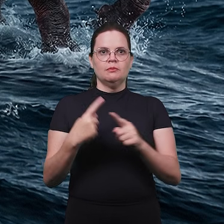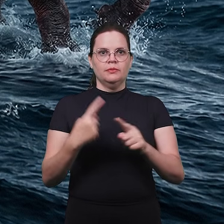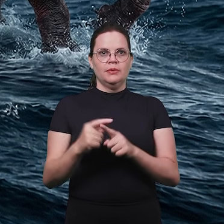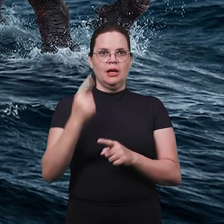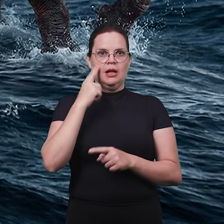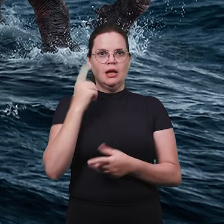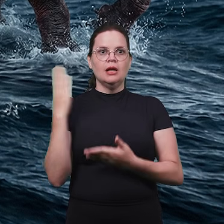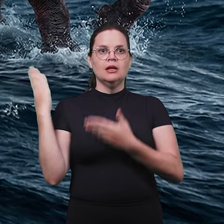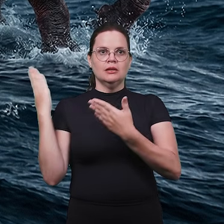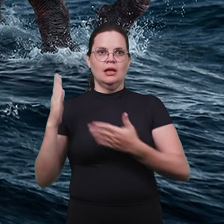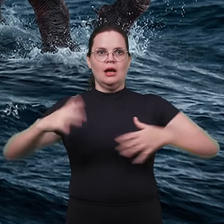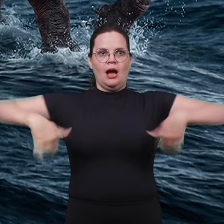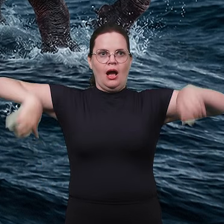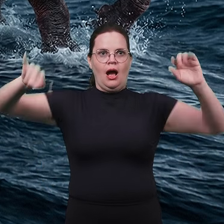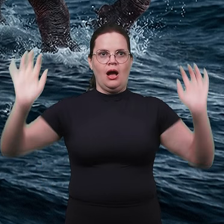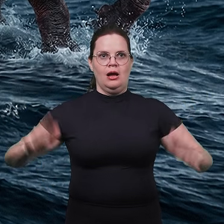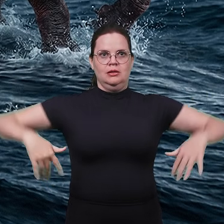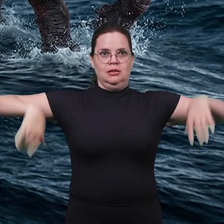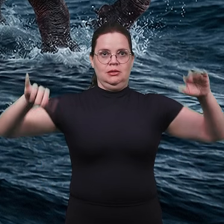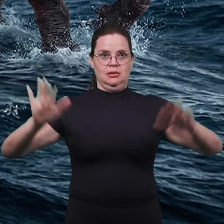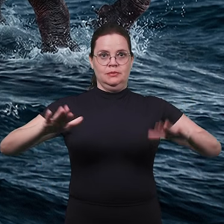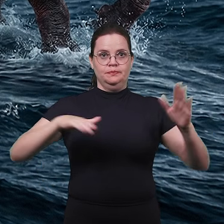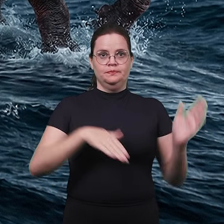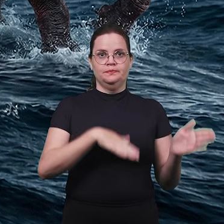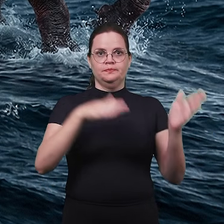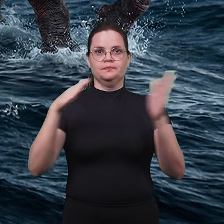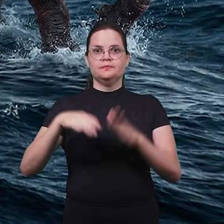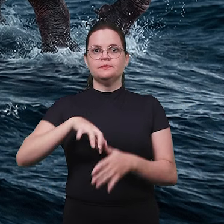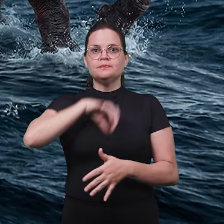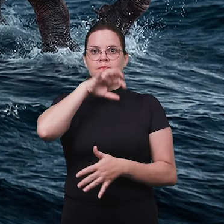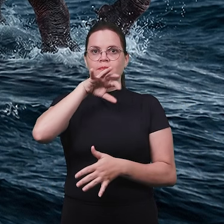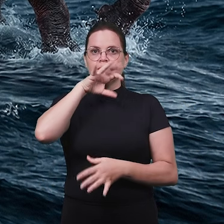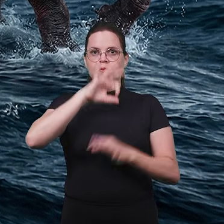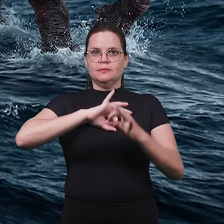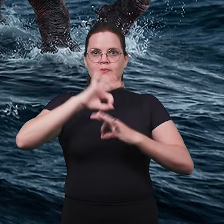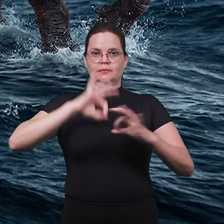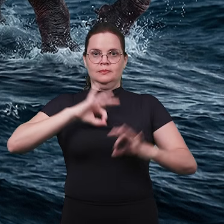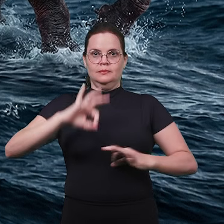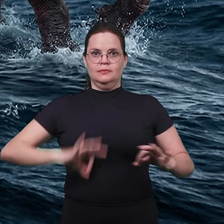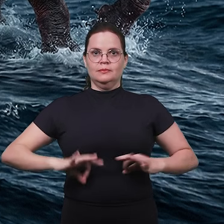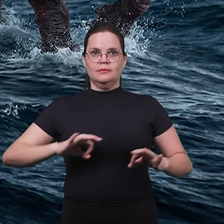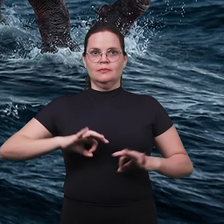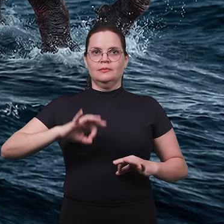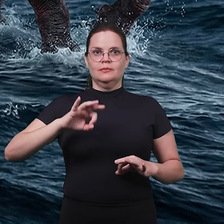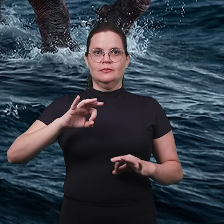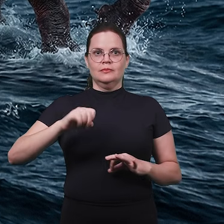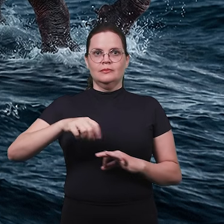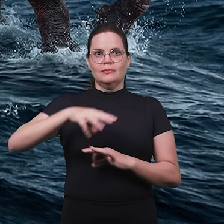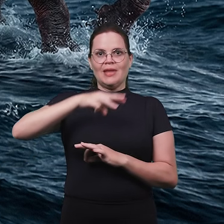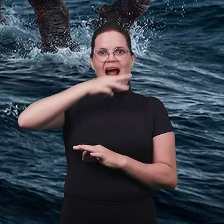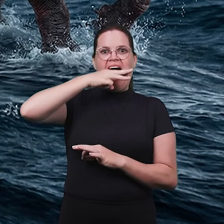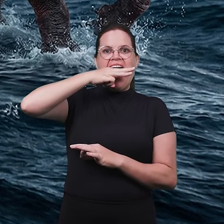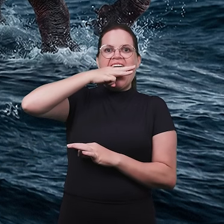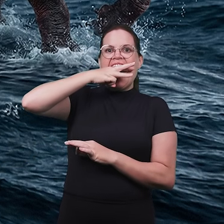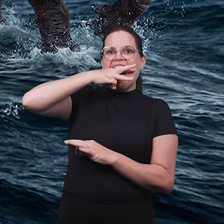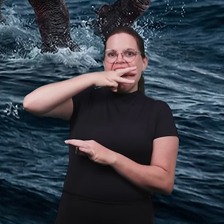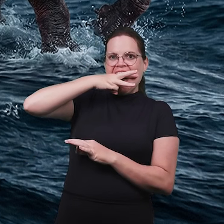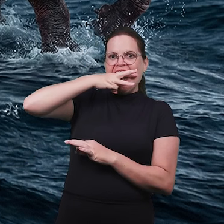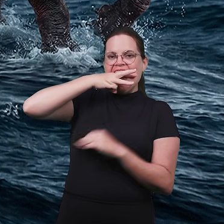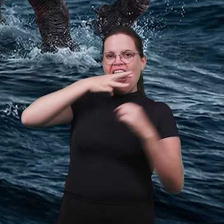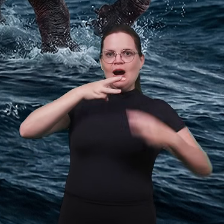leão com asas de águia. Depois, um leopardo com 3 costelas na boca.